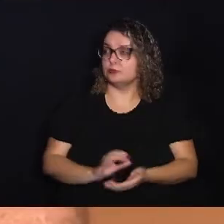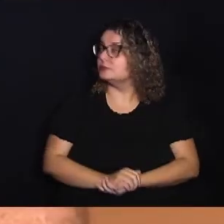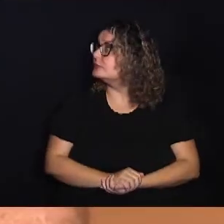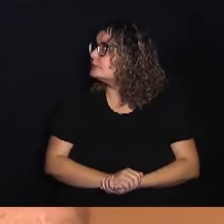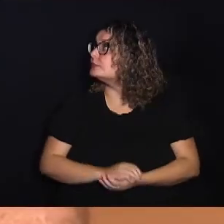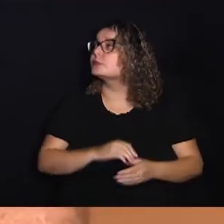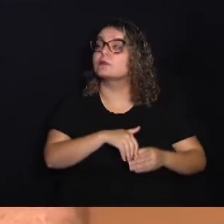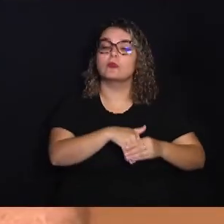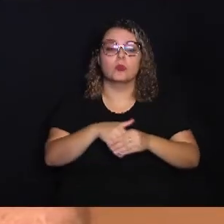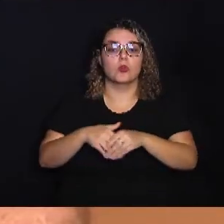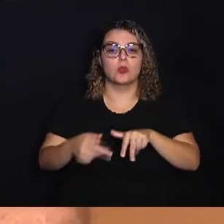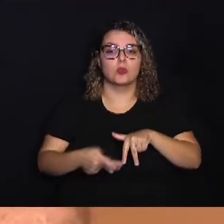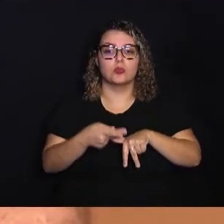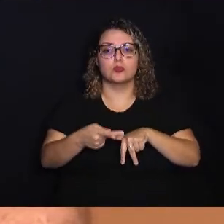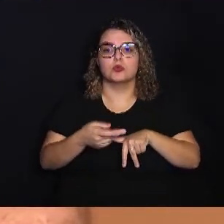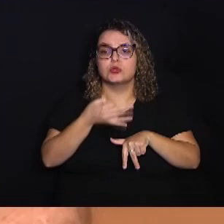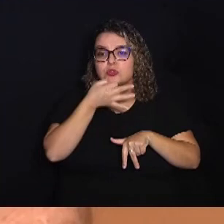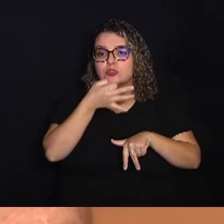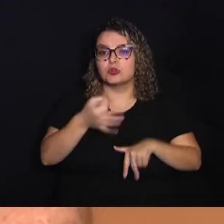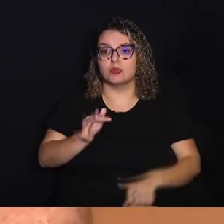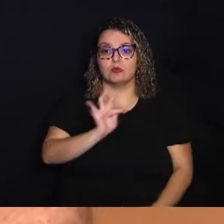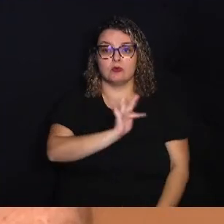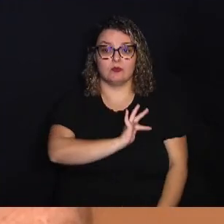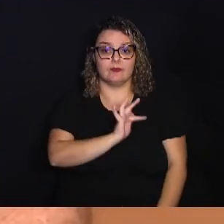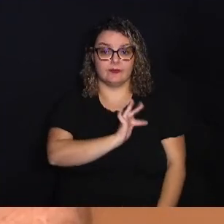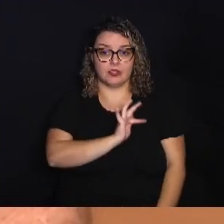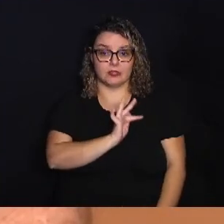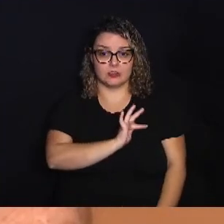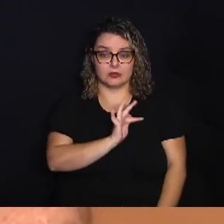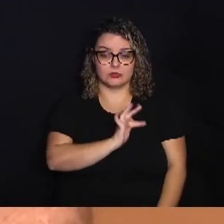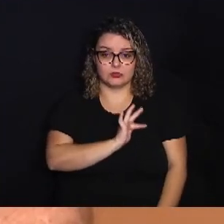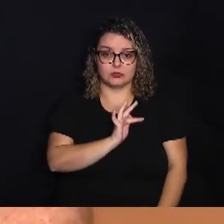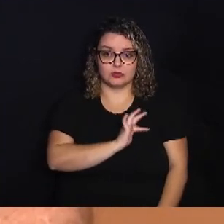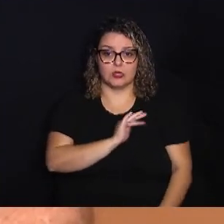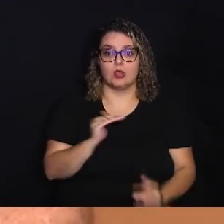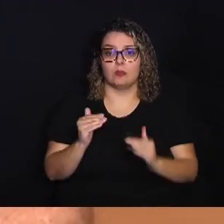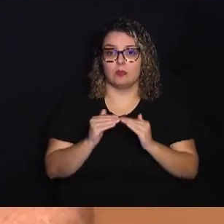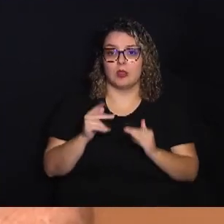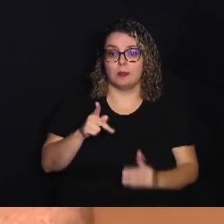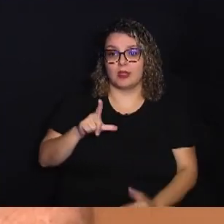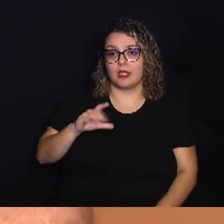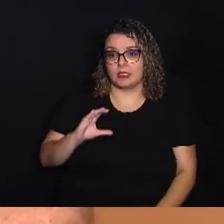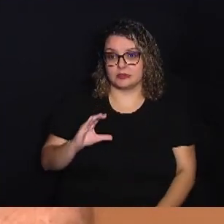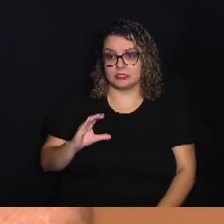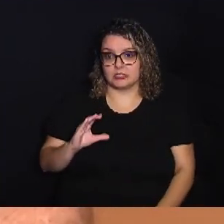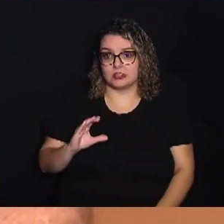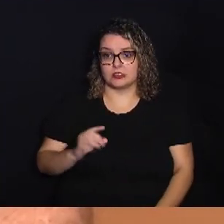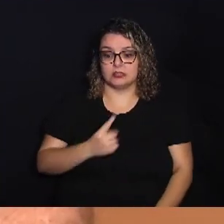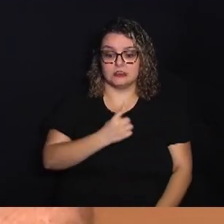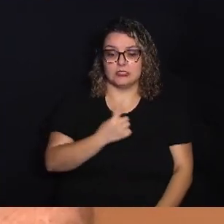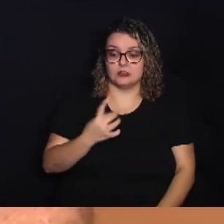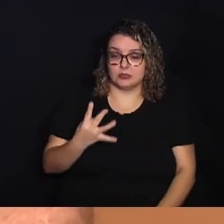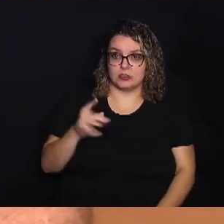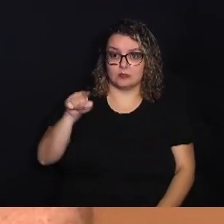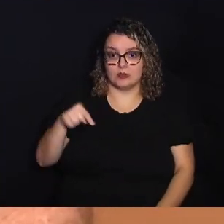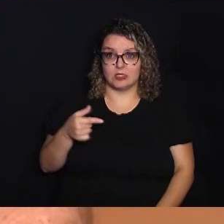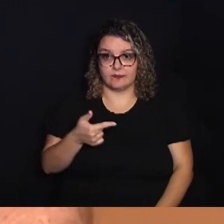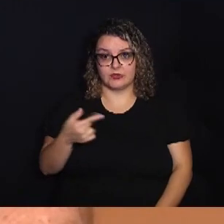grupo votação do parecer sugerido pelo Senor Fernando Mendes favorável ao PLC